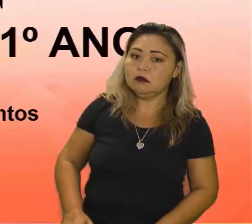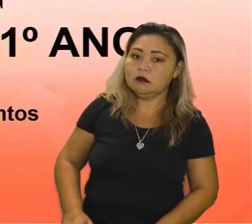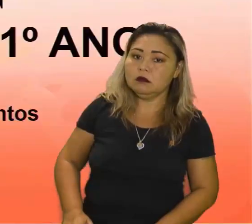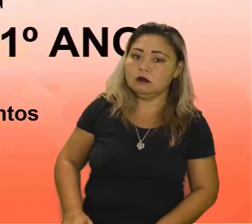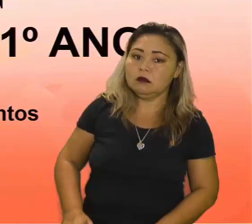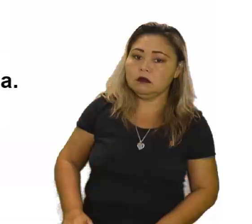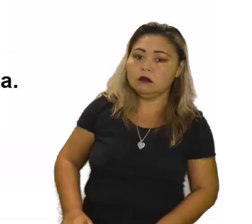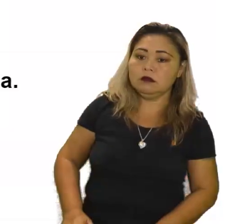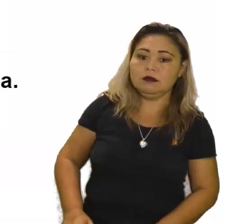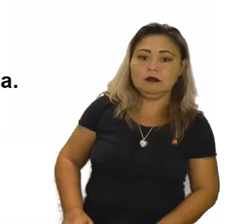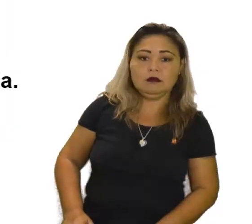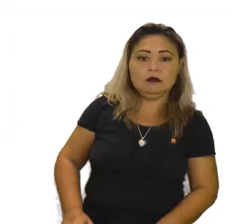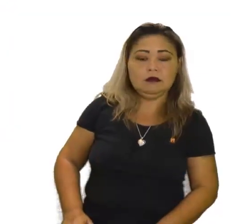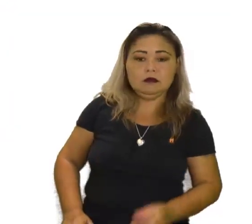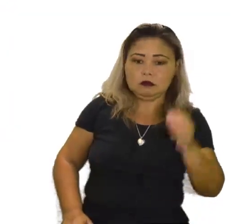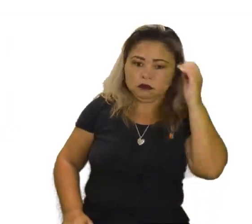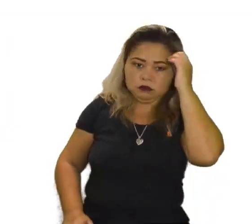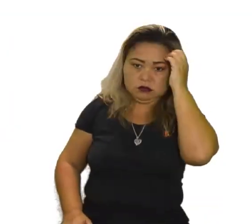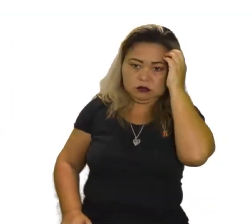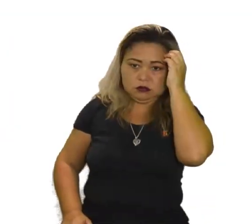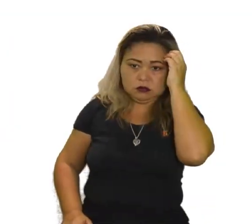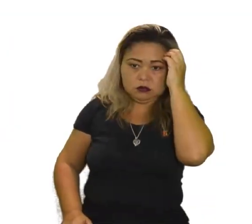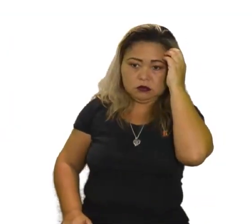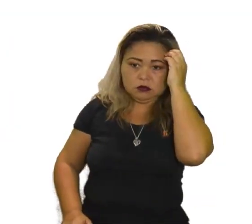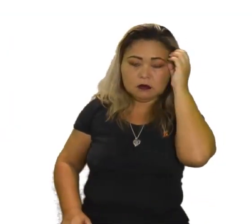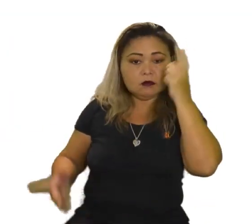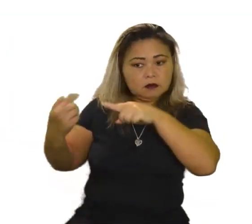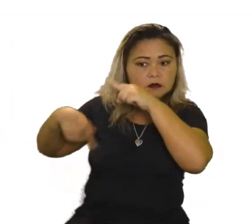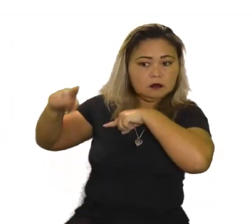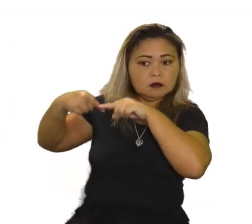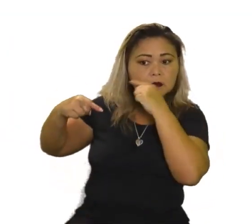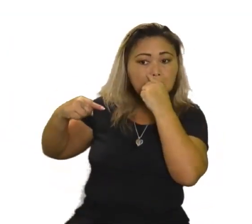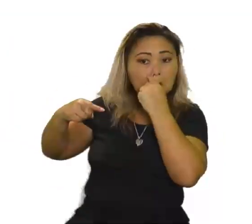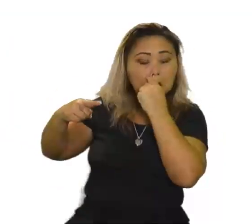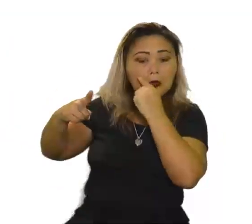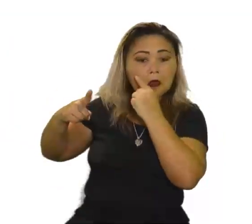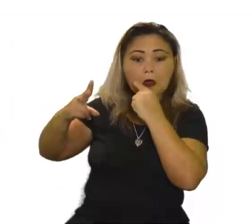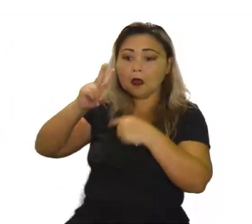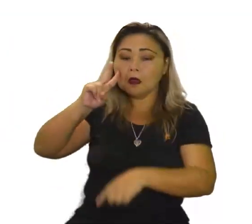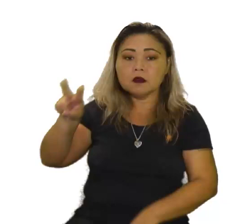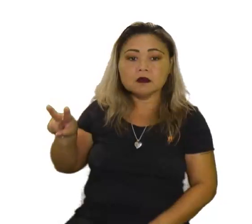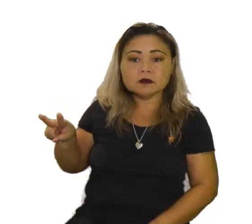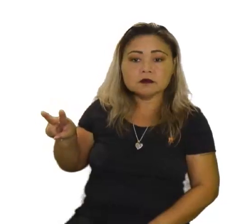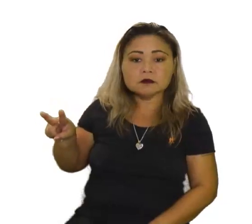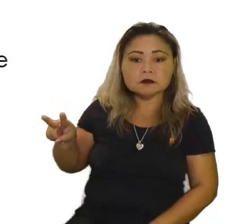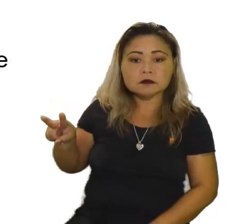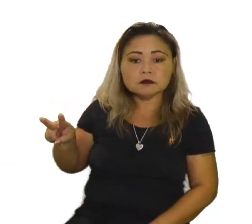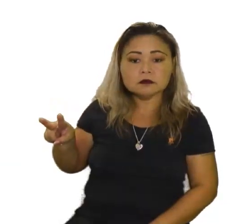Aqui, ó, dá uma olhada que o tio vai mostrar para vocês.